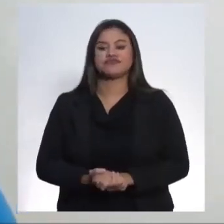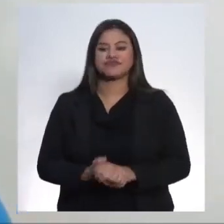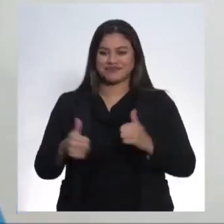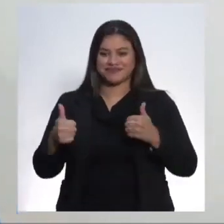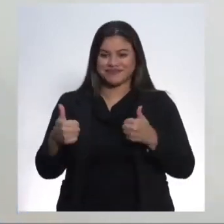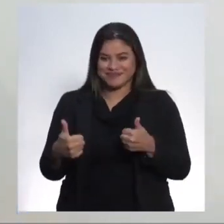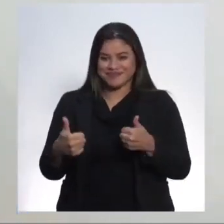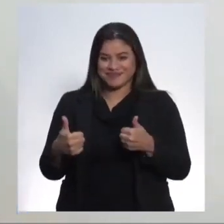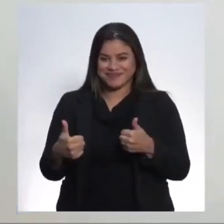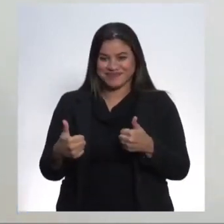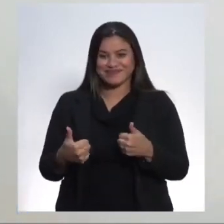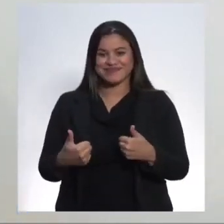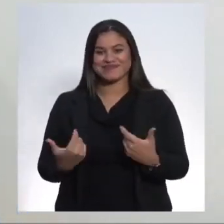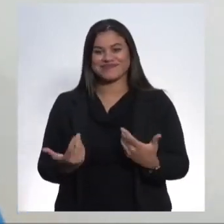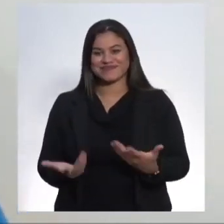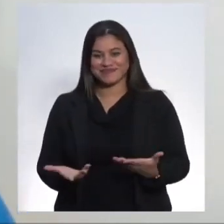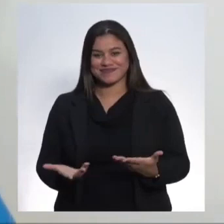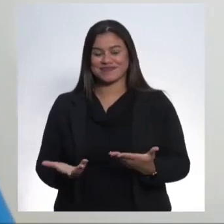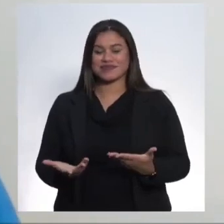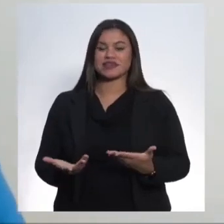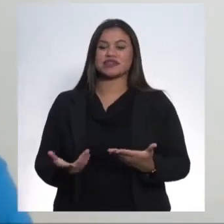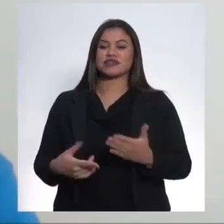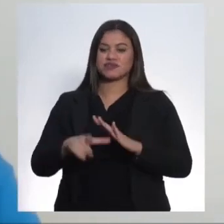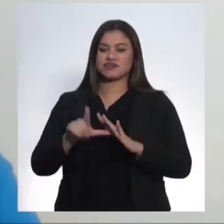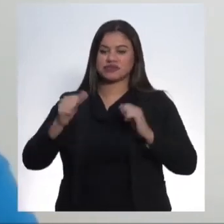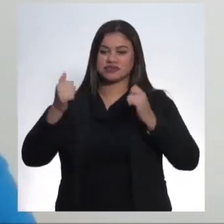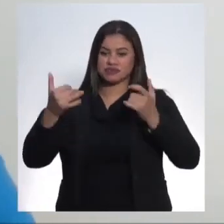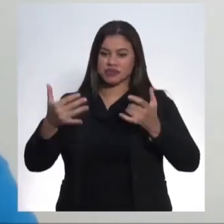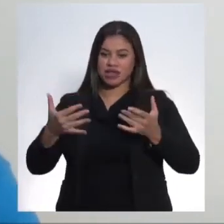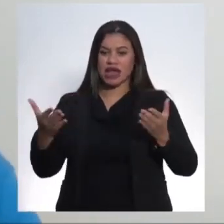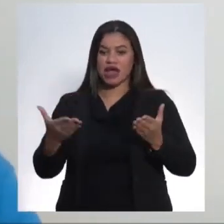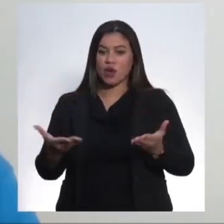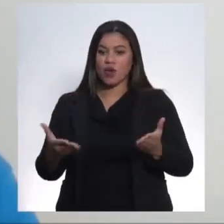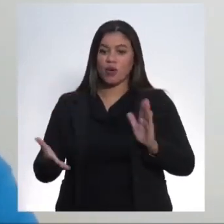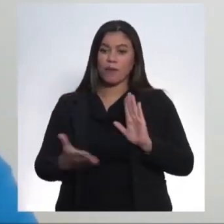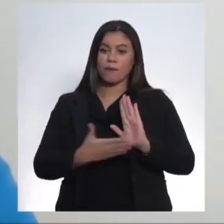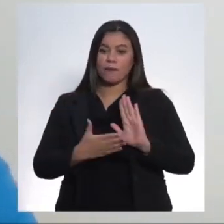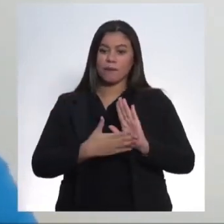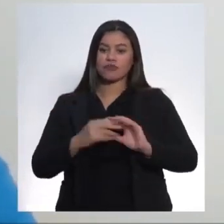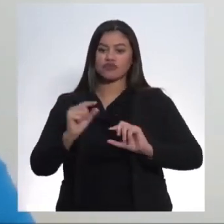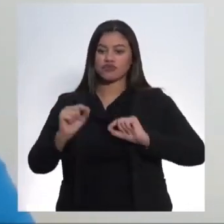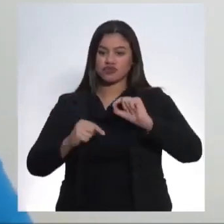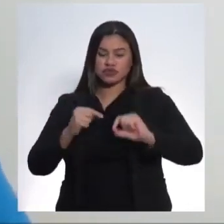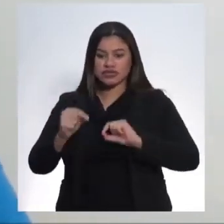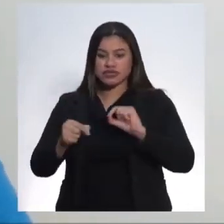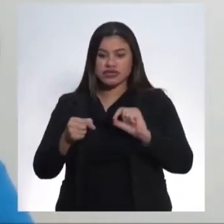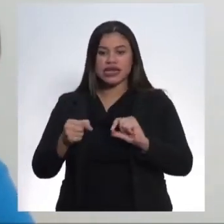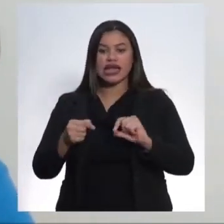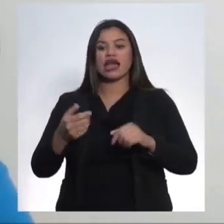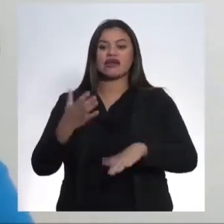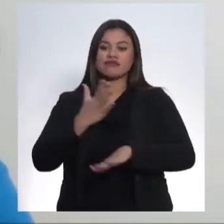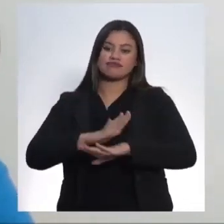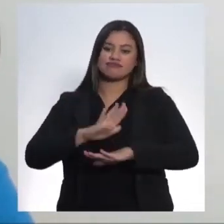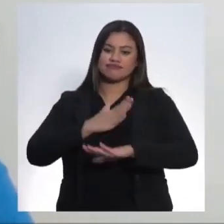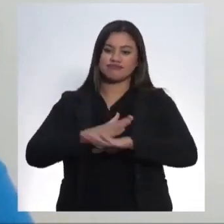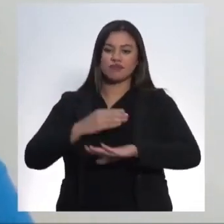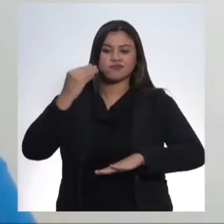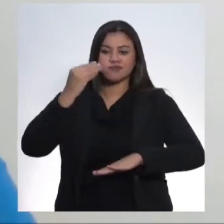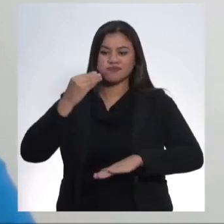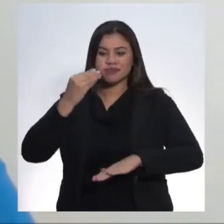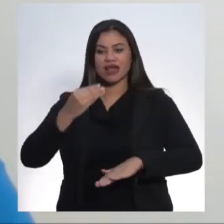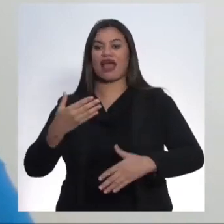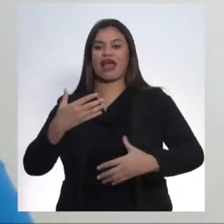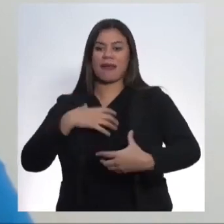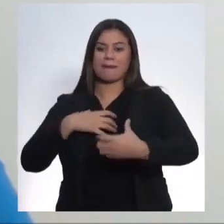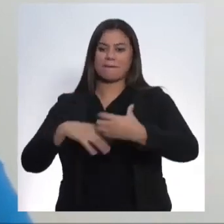bem? Então, como eu trouxe no início, hoje a proposta é um exercício de empatia. Para isso é importante compreender